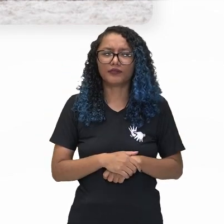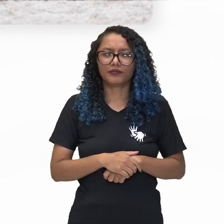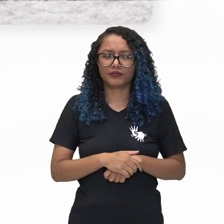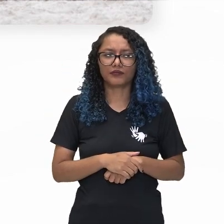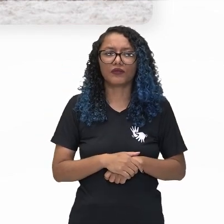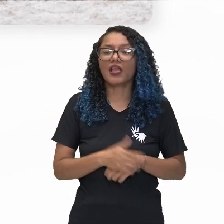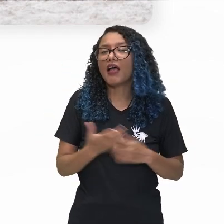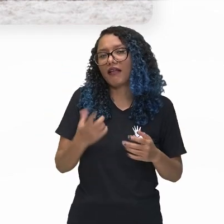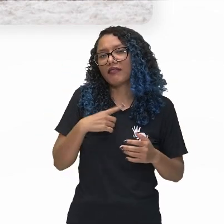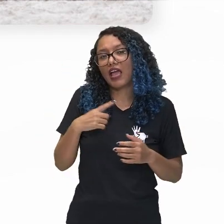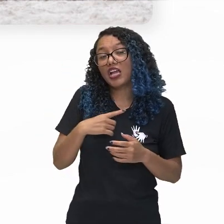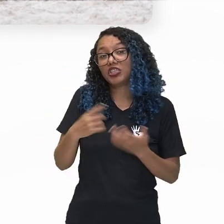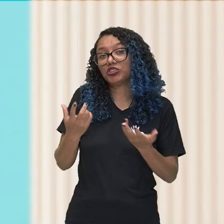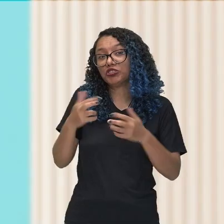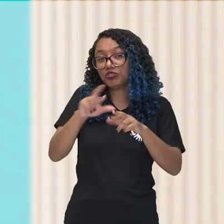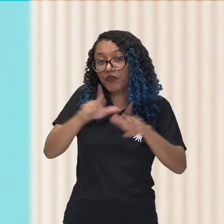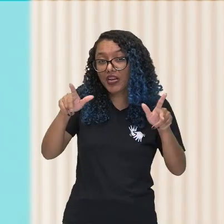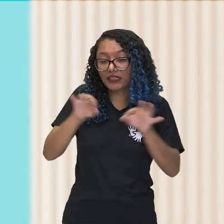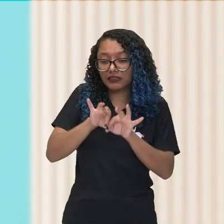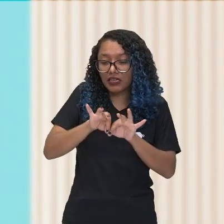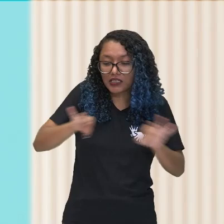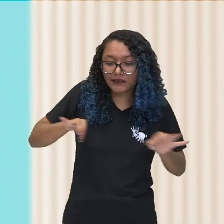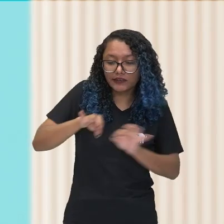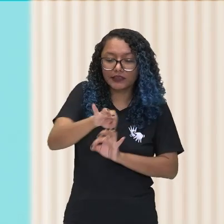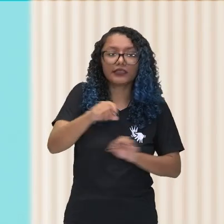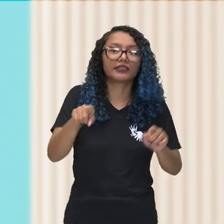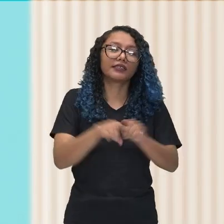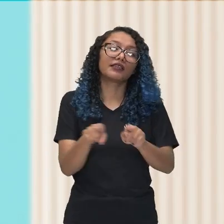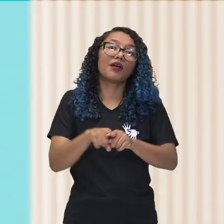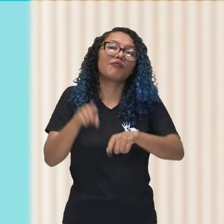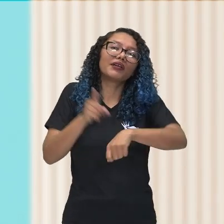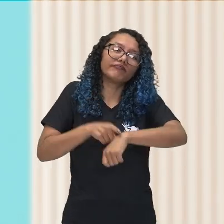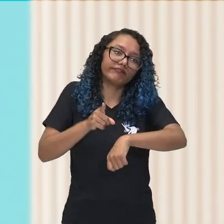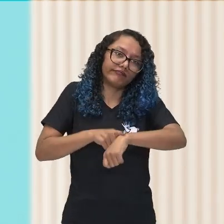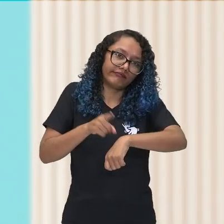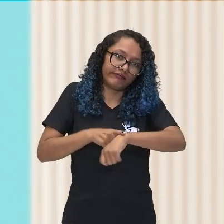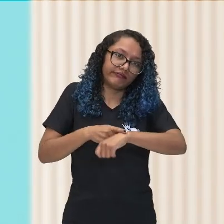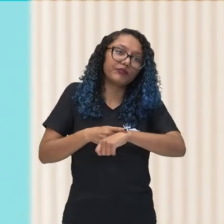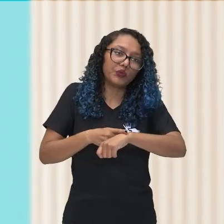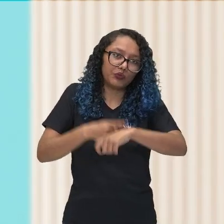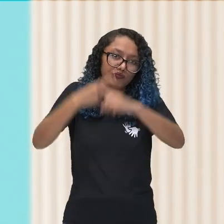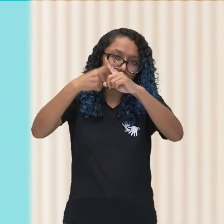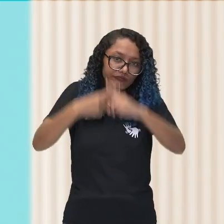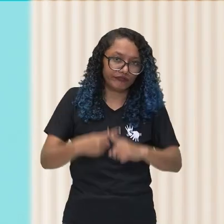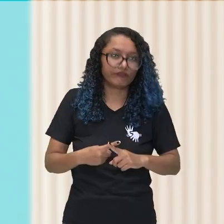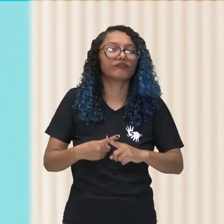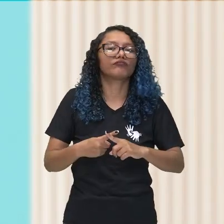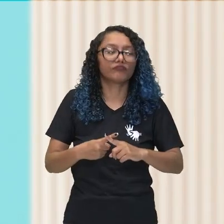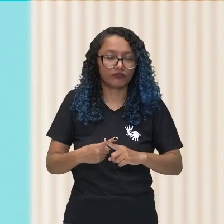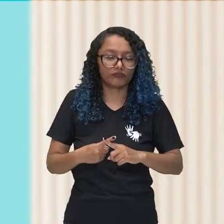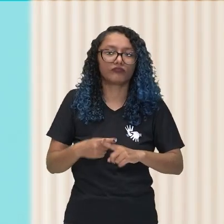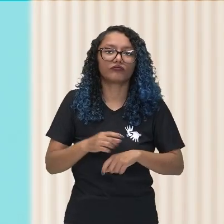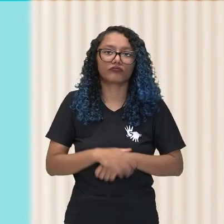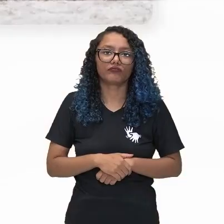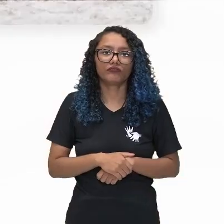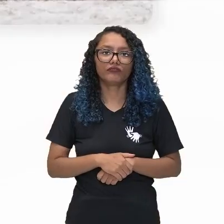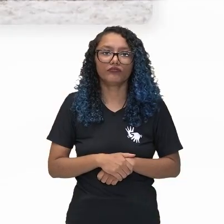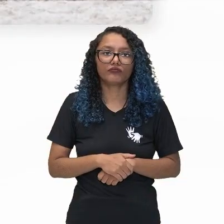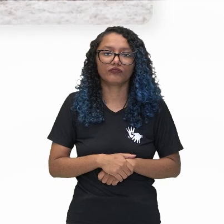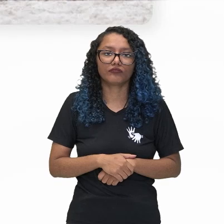distância, mas principalmente com relação ao tempo de jogo. Olha lá, as partidas são feitas